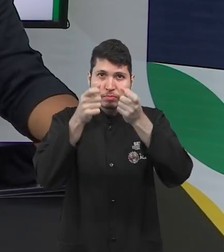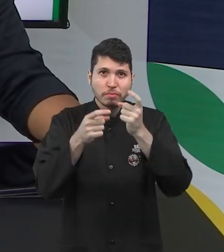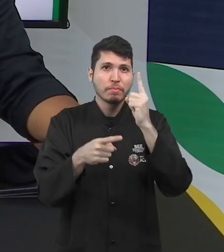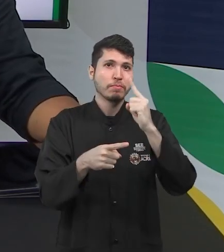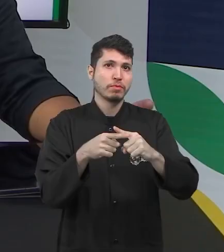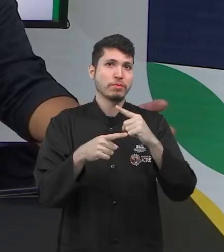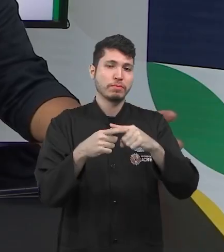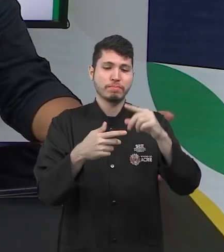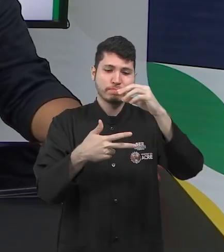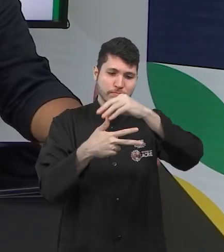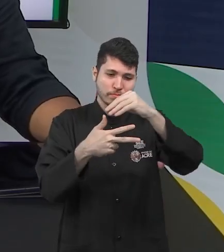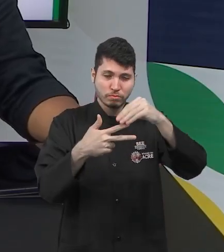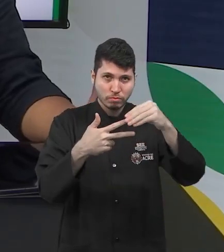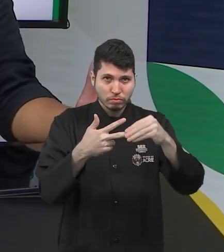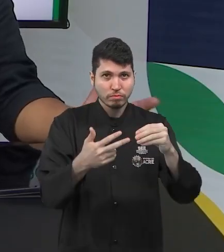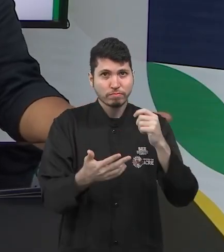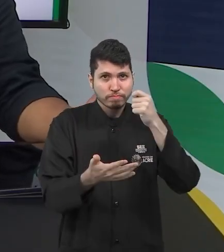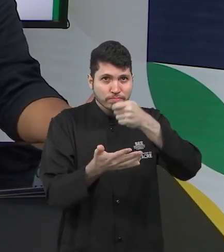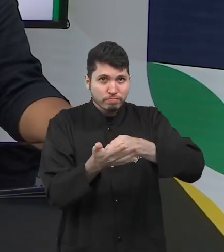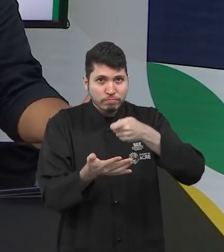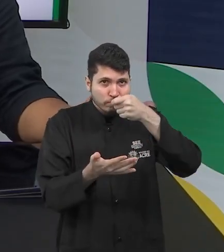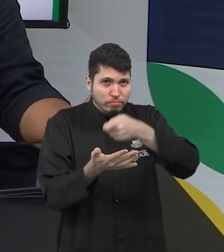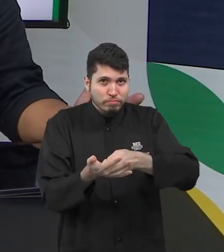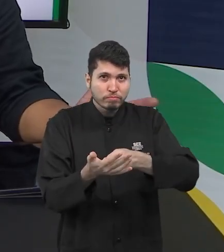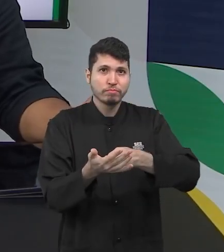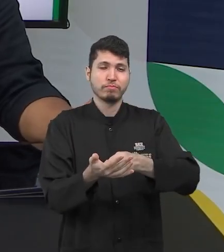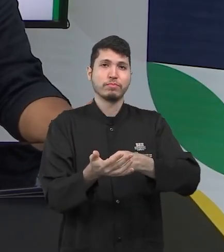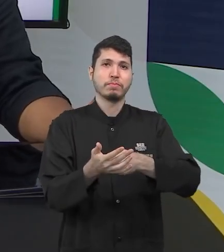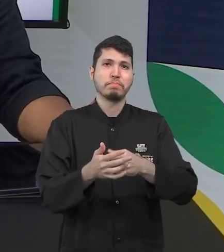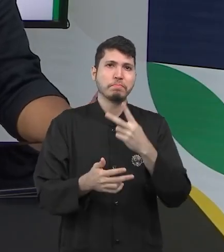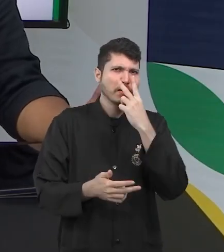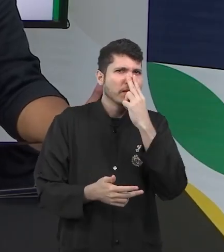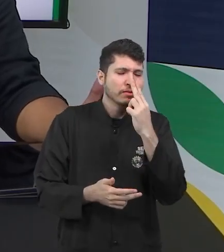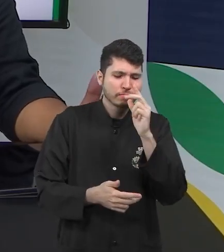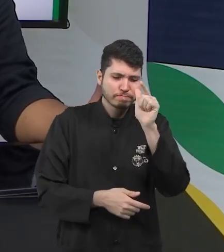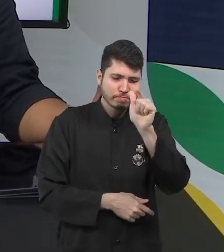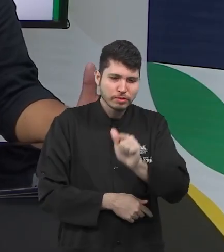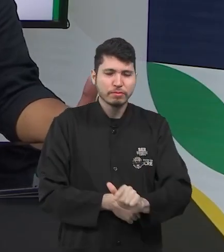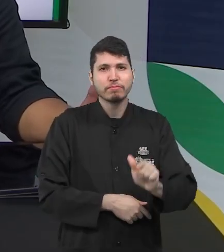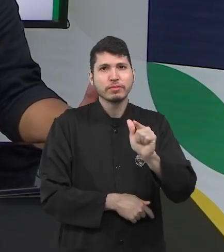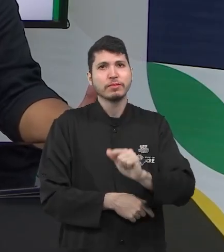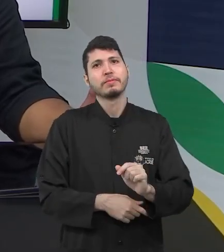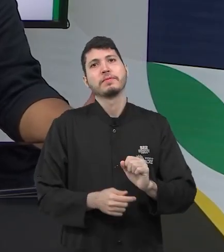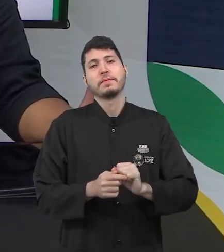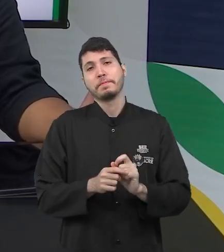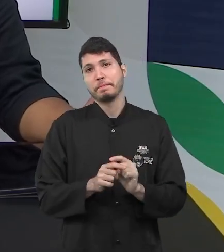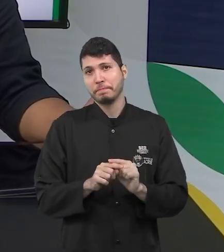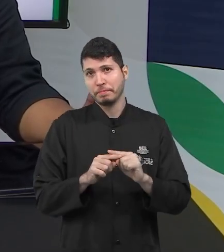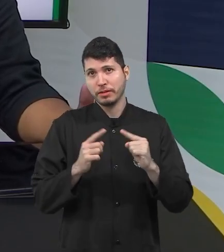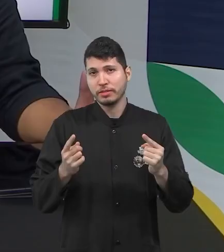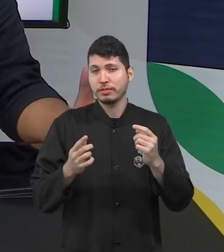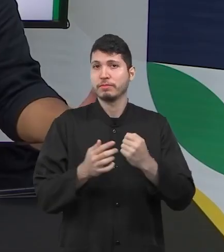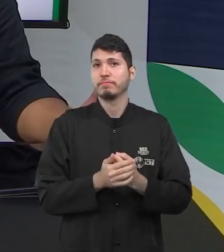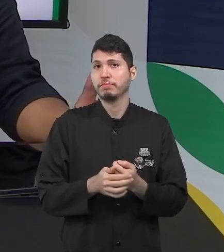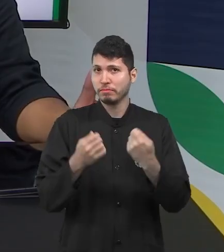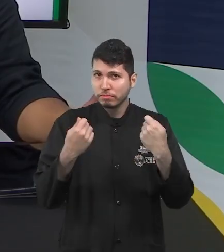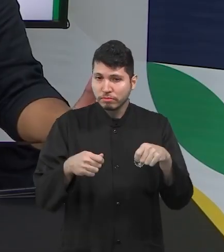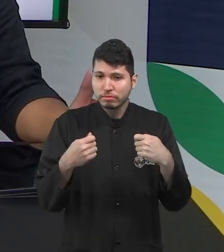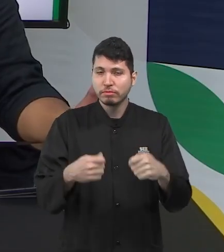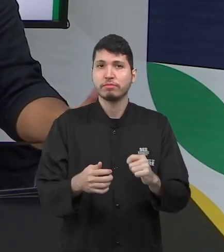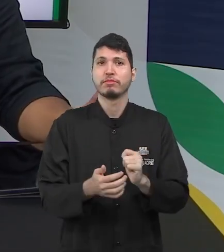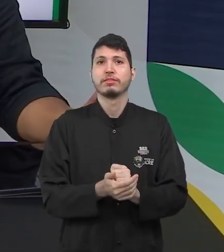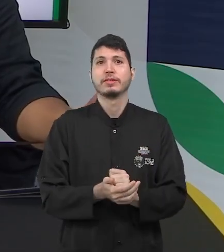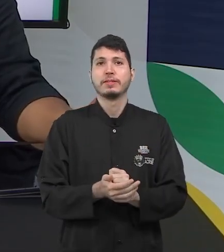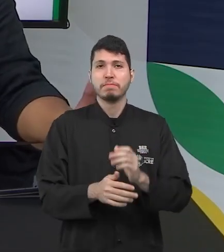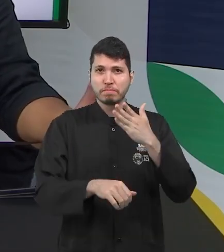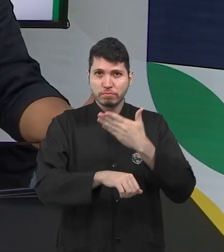Enem cobra questões de Enem. Parece ser meio repetitivo, né? Mas, ó, professor, eu preciso treinar para o Enem. Como é que eu me preparo? Resolvendo questões